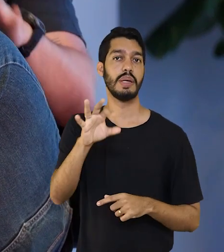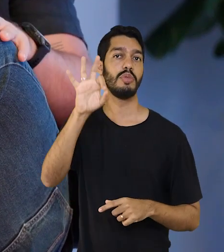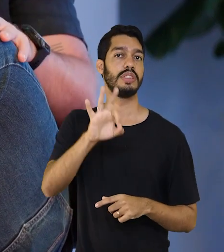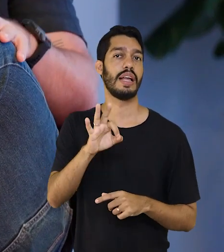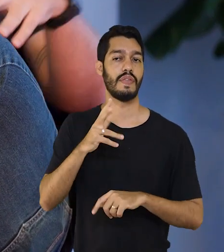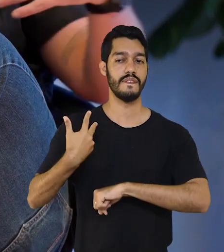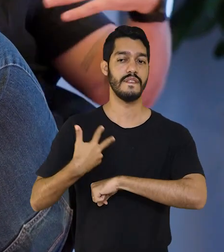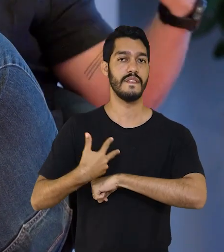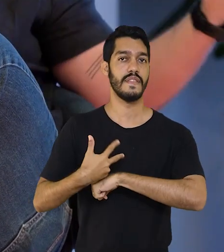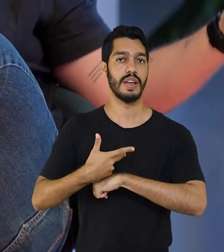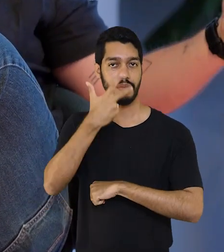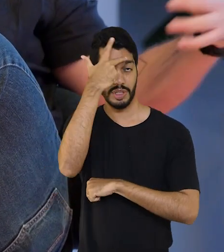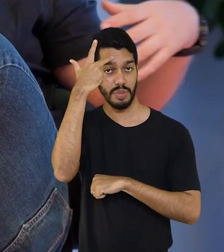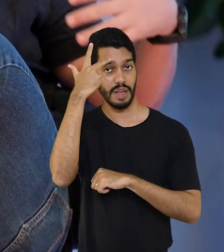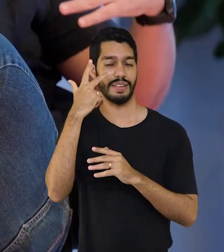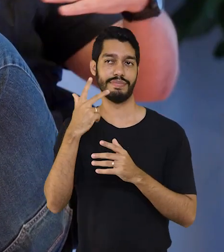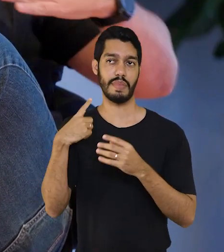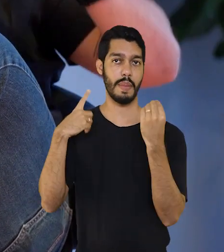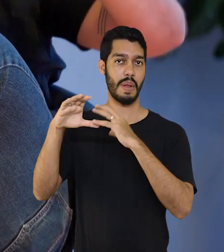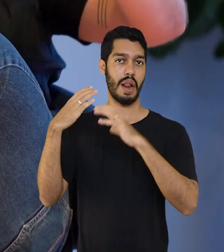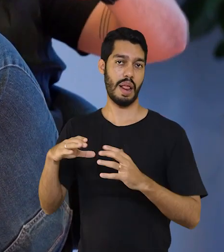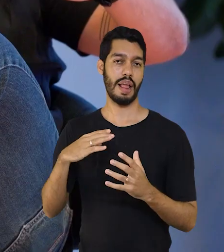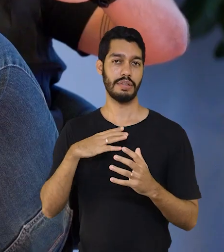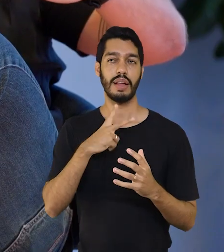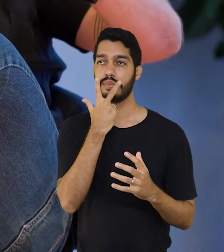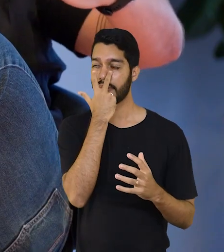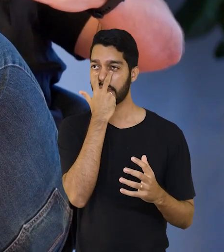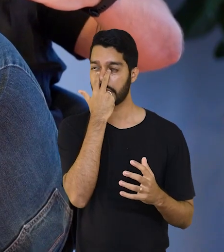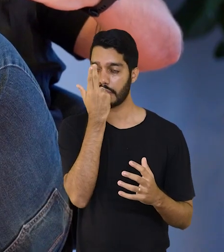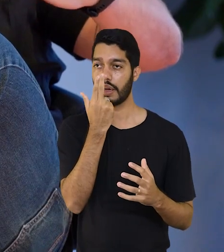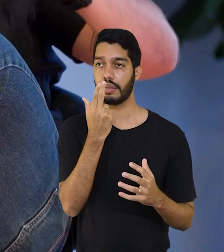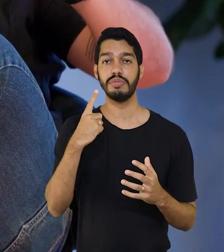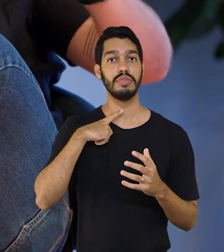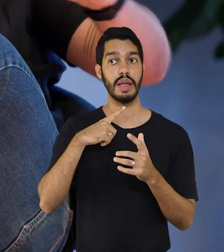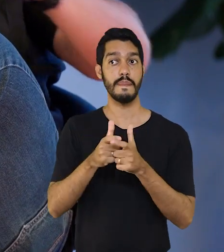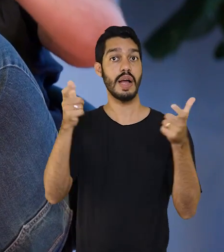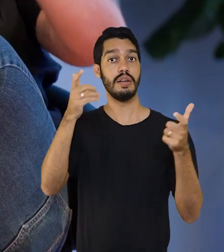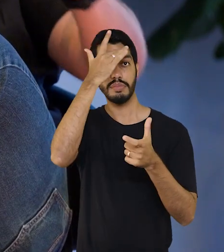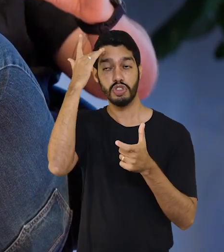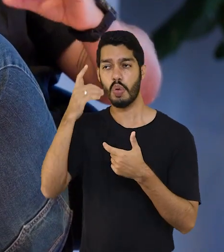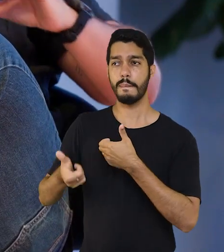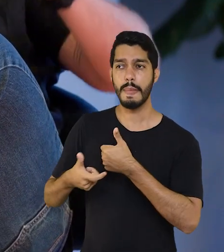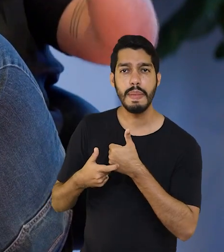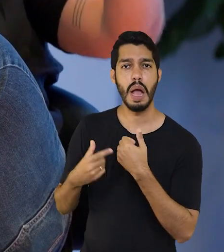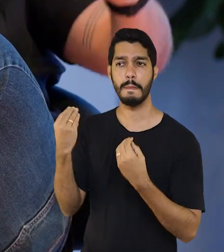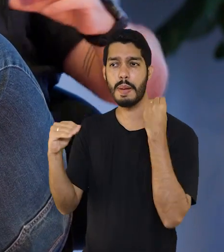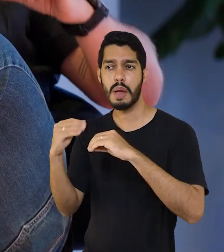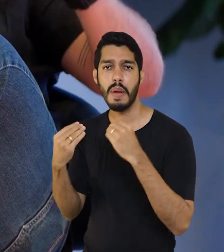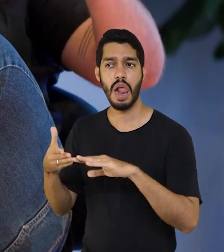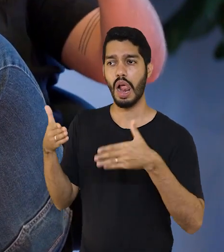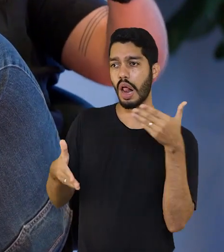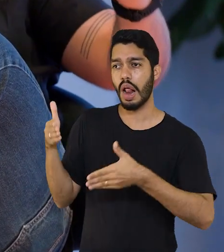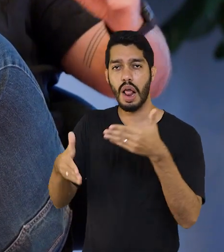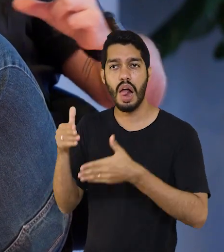volume de 100% dos vídeos que as pessoas estão produzindo, tem um determinado volume deles que realmente